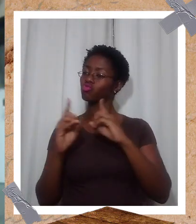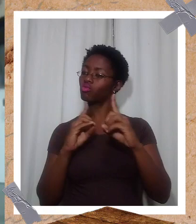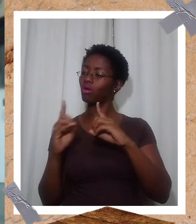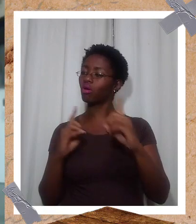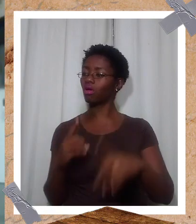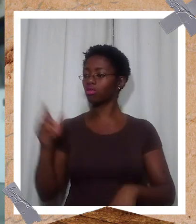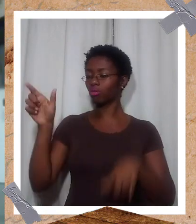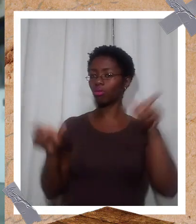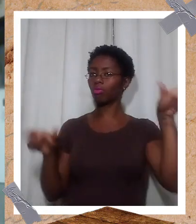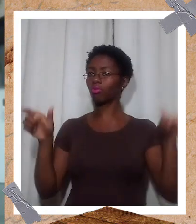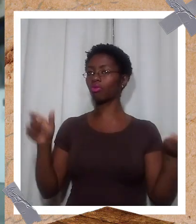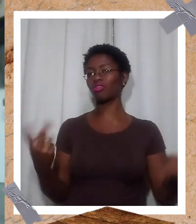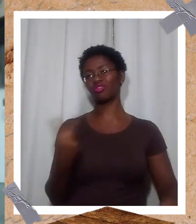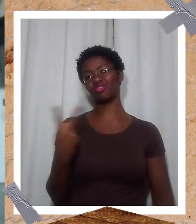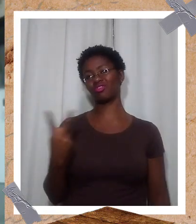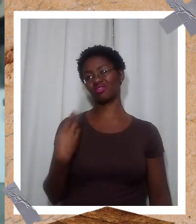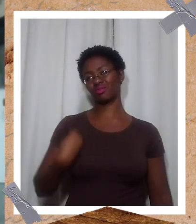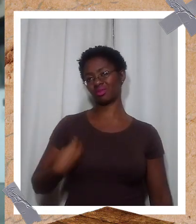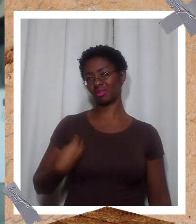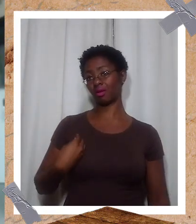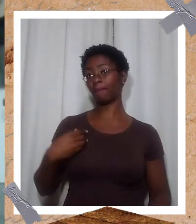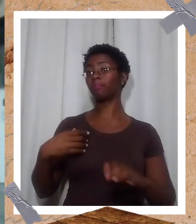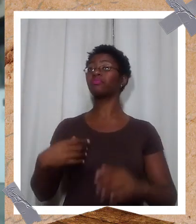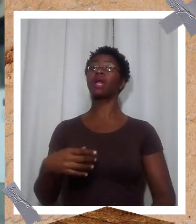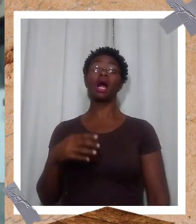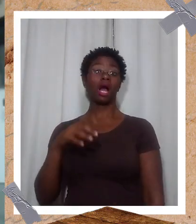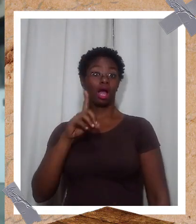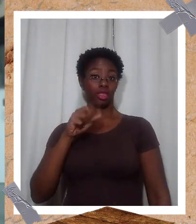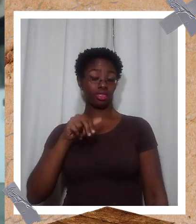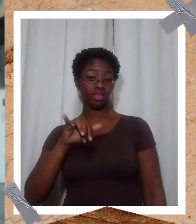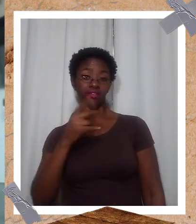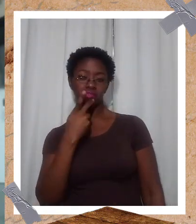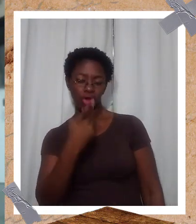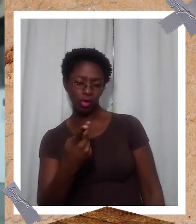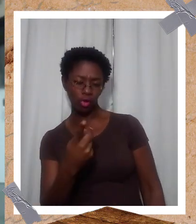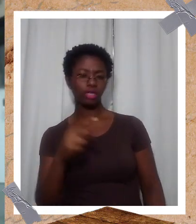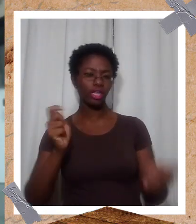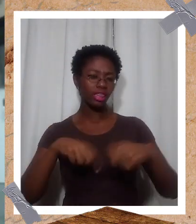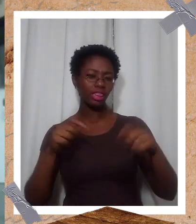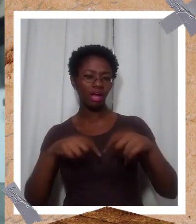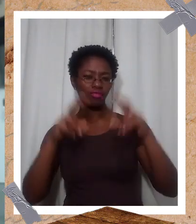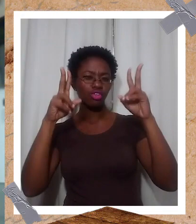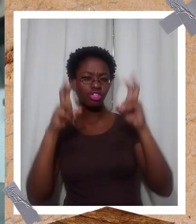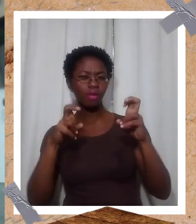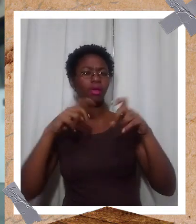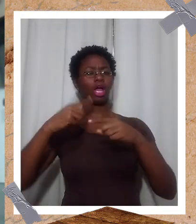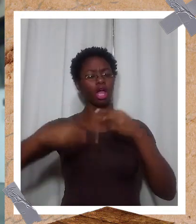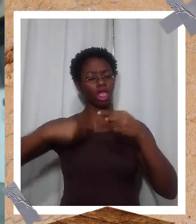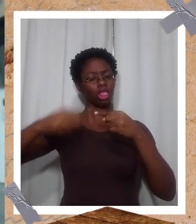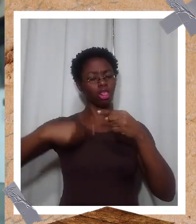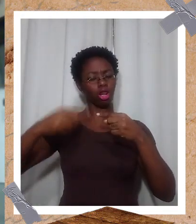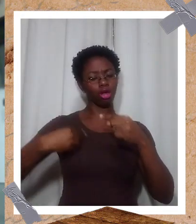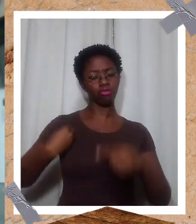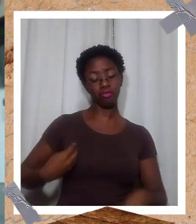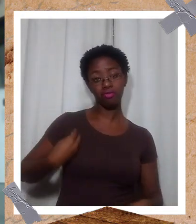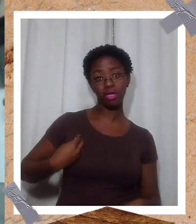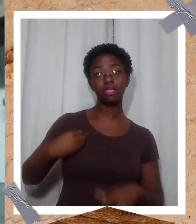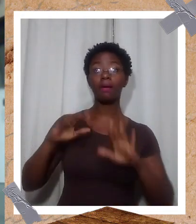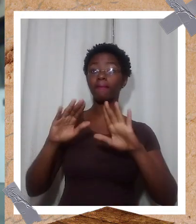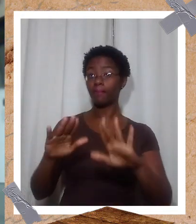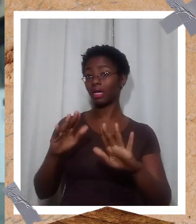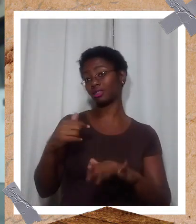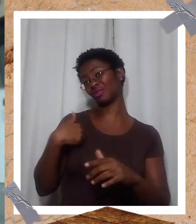participantes. Então, o nome da nossa mesa é Reciclando Livros. A Dani disse que poderia ser Reciclando Vidas e eu acrescentaria